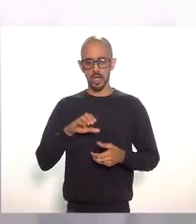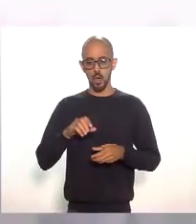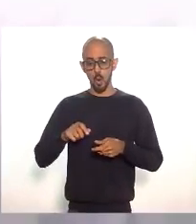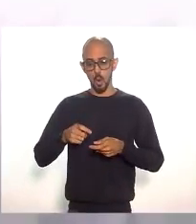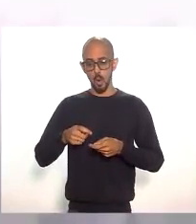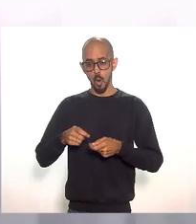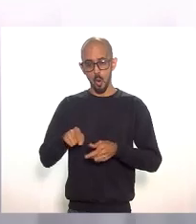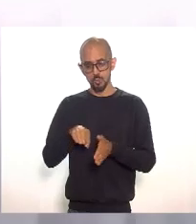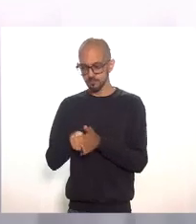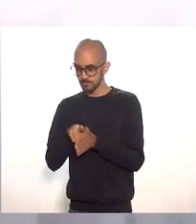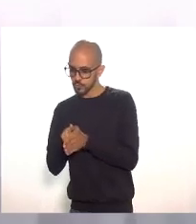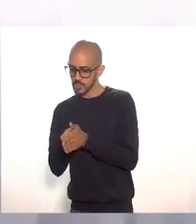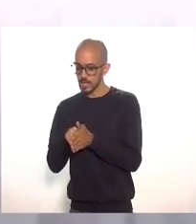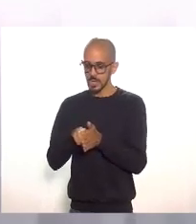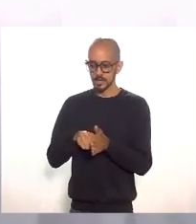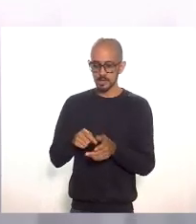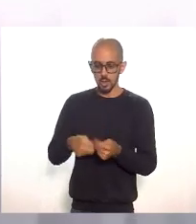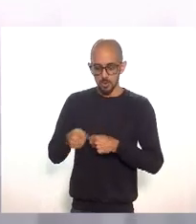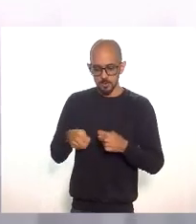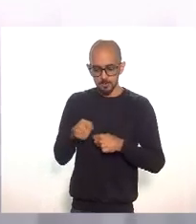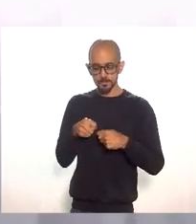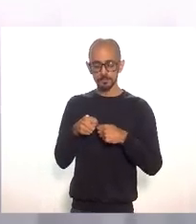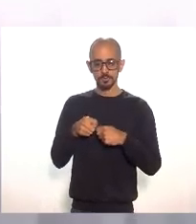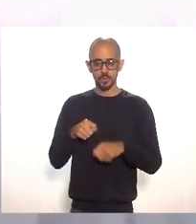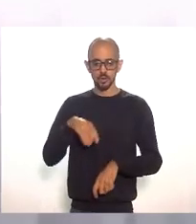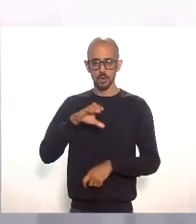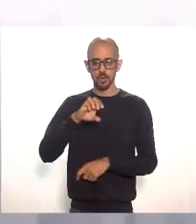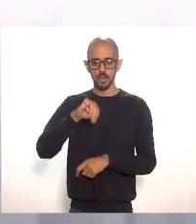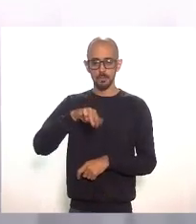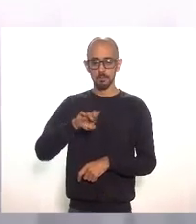Fiscalização Financeira e Controle, deputado Márcio Canella.